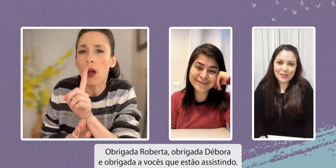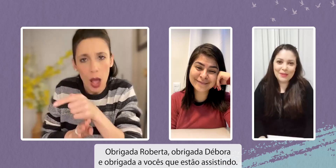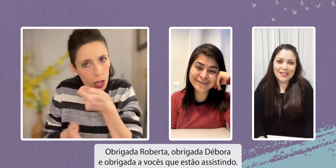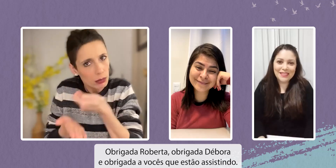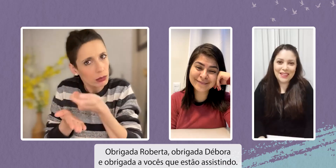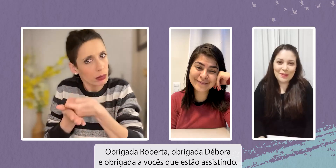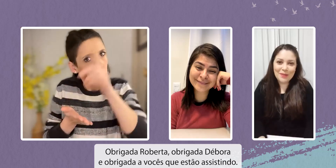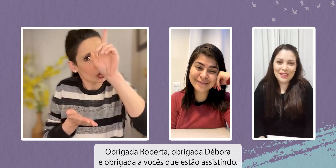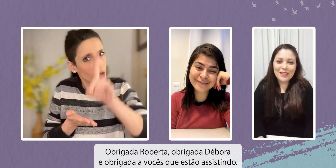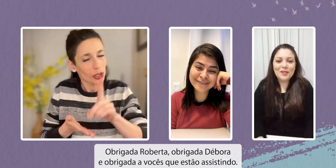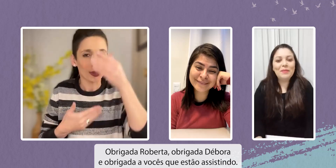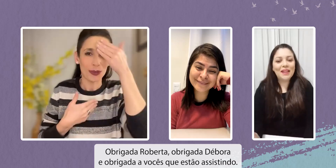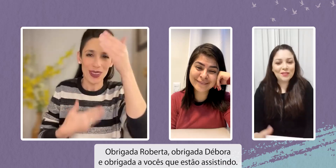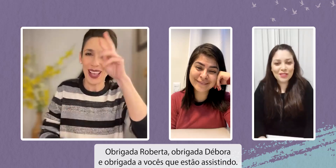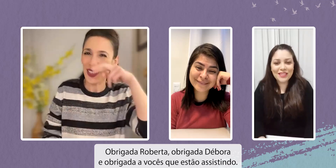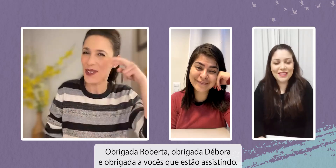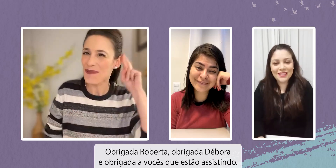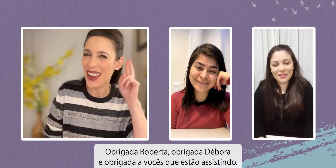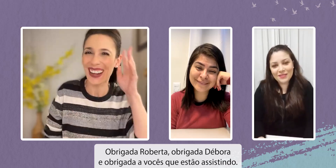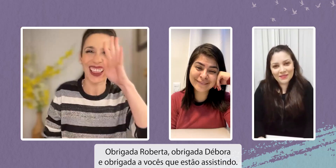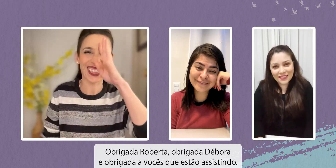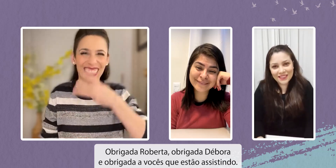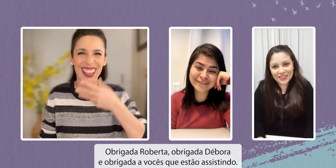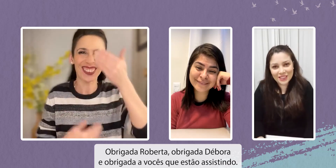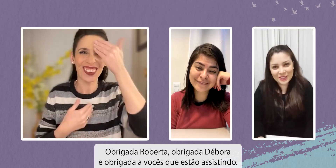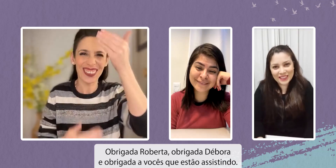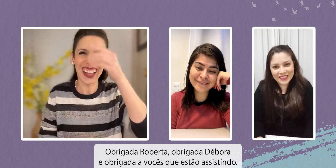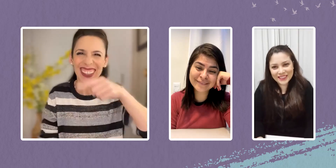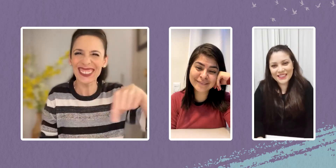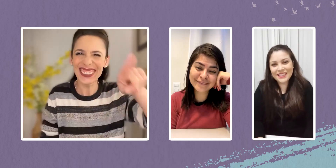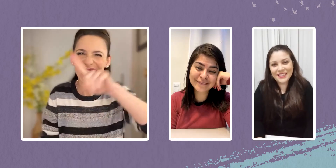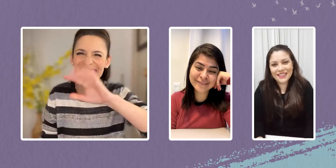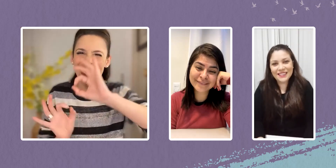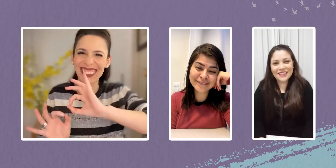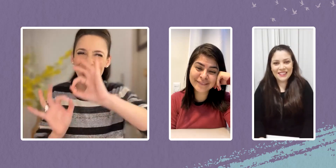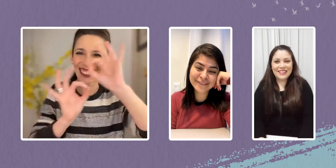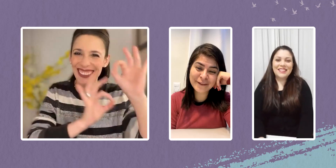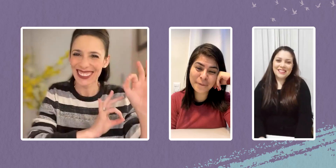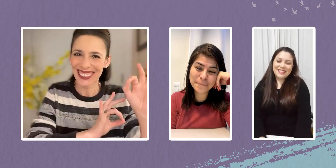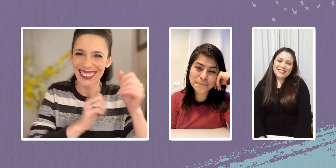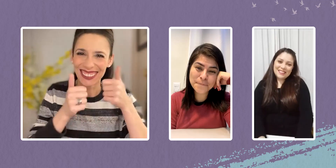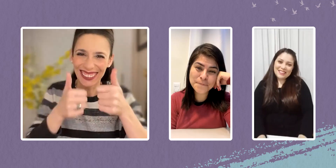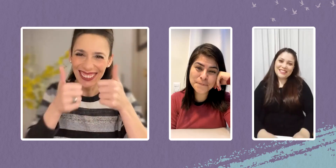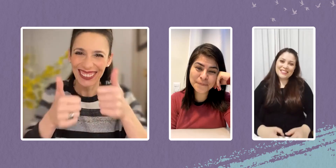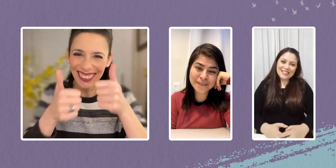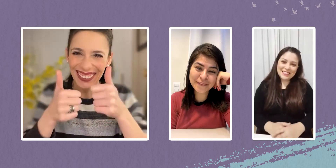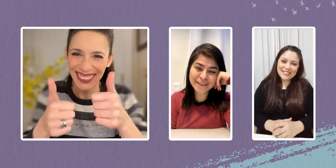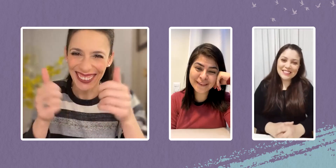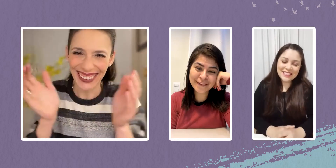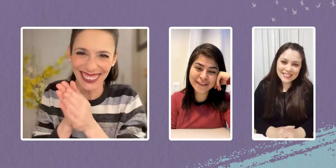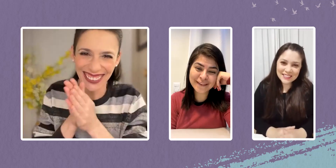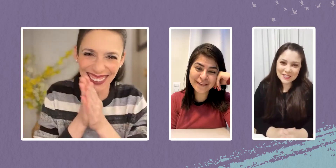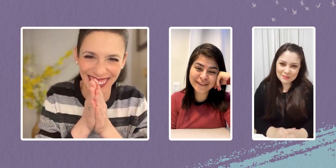Obrigada, Alberto. Obrigada, Débora. E obrigada a vocês que estão assistindo aí.